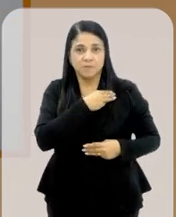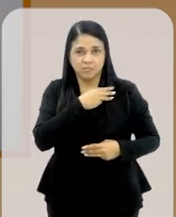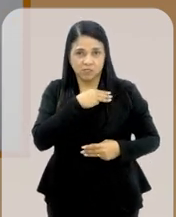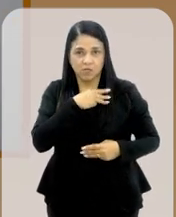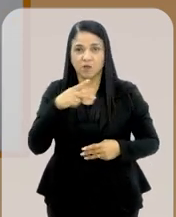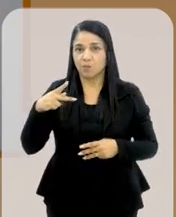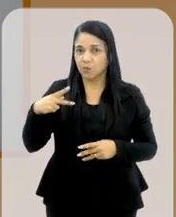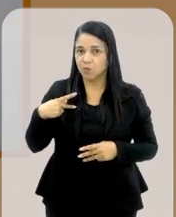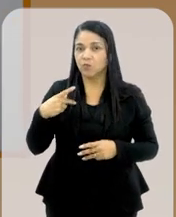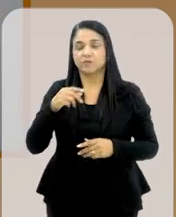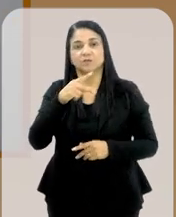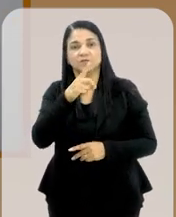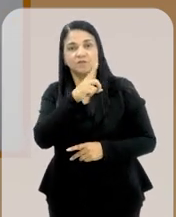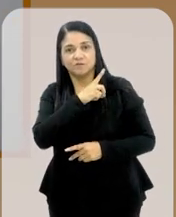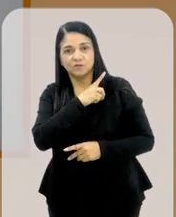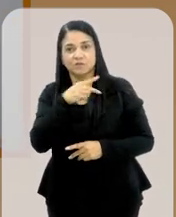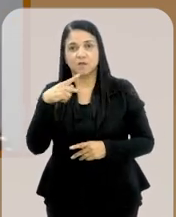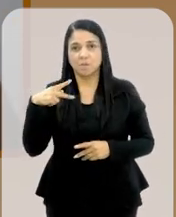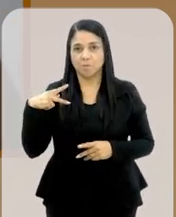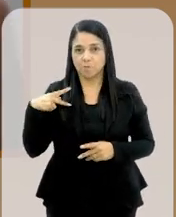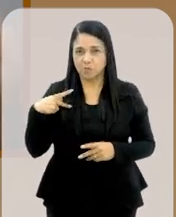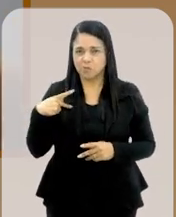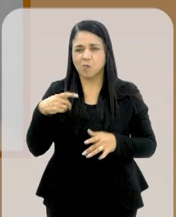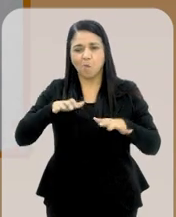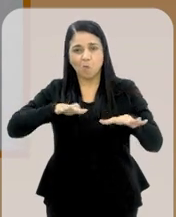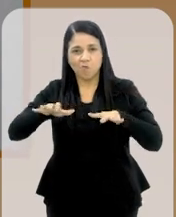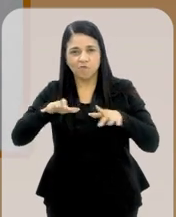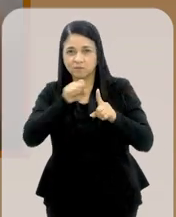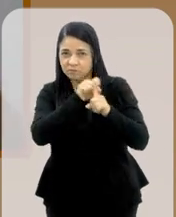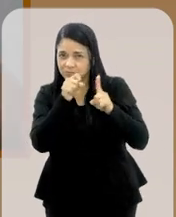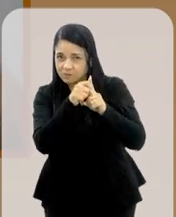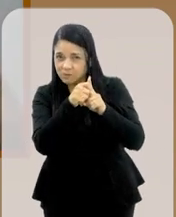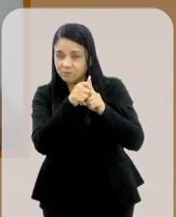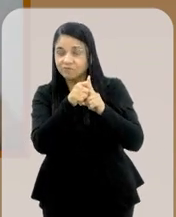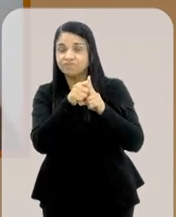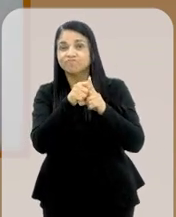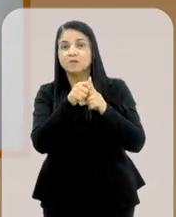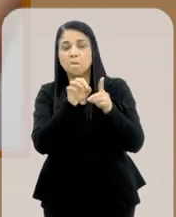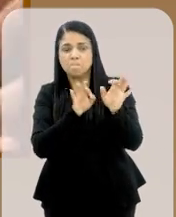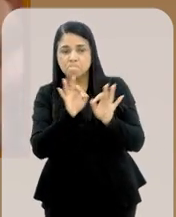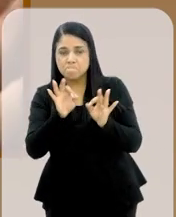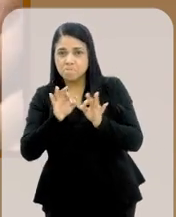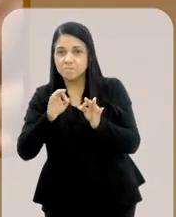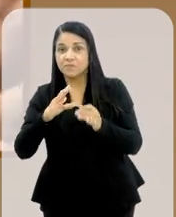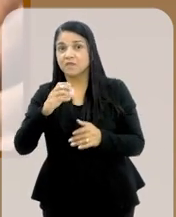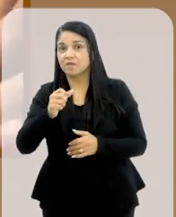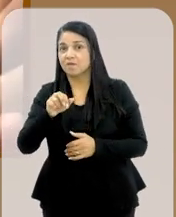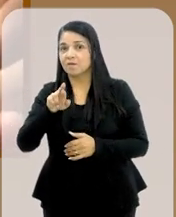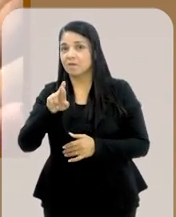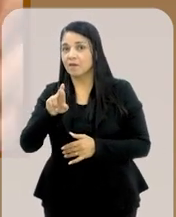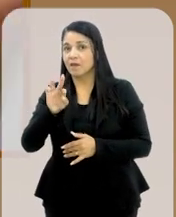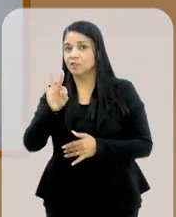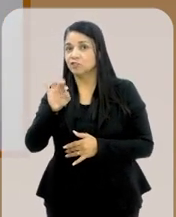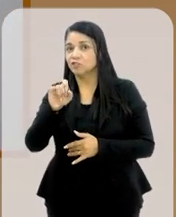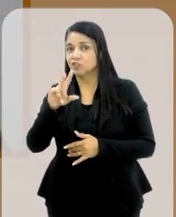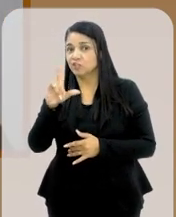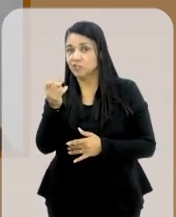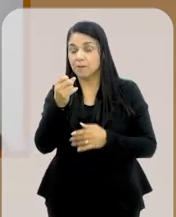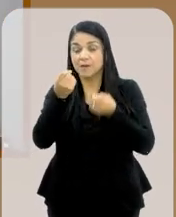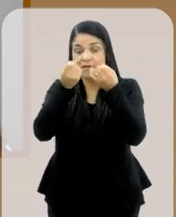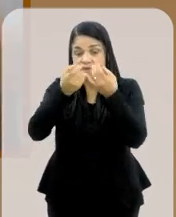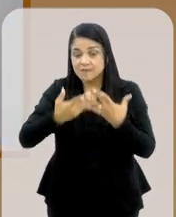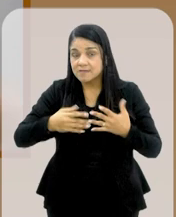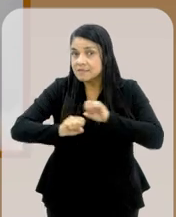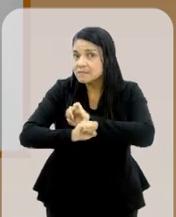Ministério Público, a Defensoria Pública, os movimentos sociais criaram cartilhas